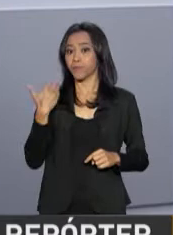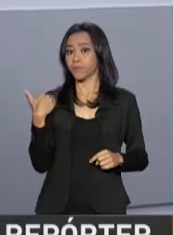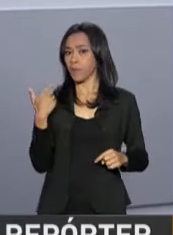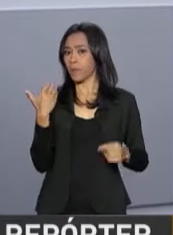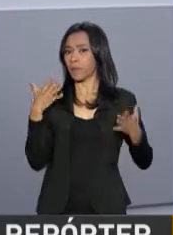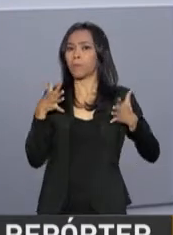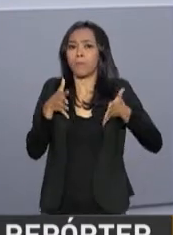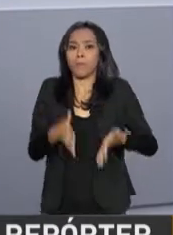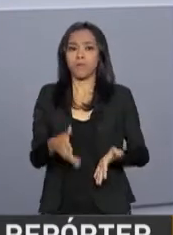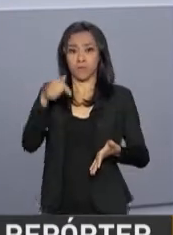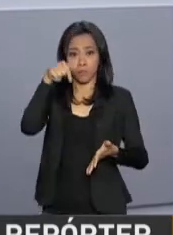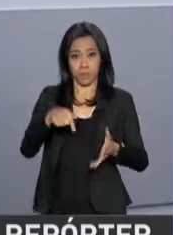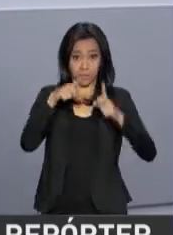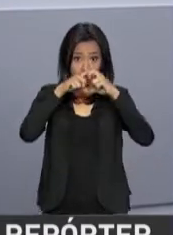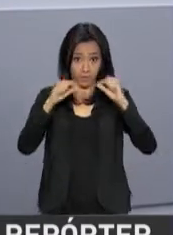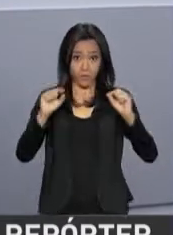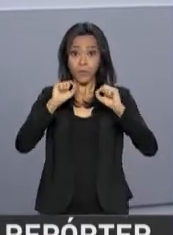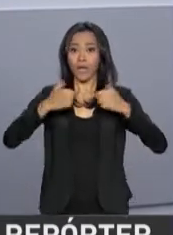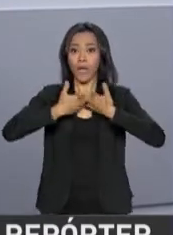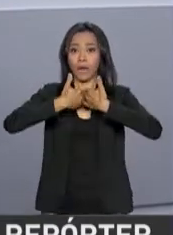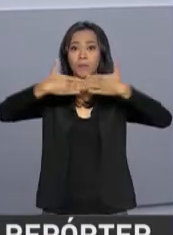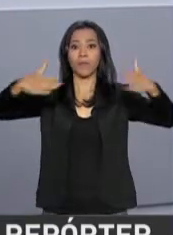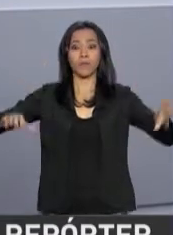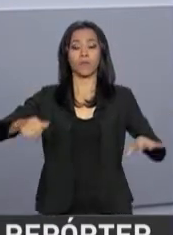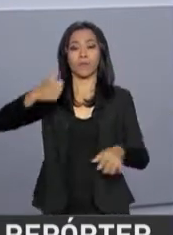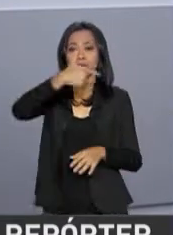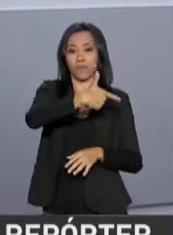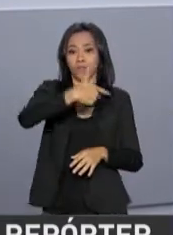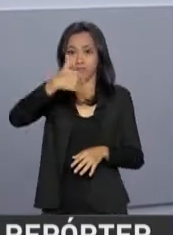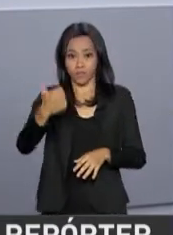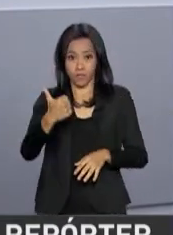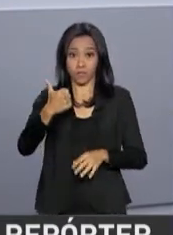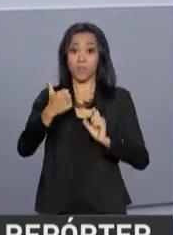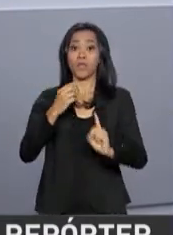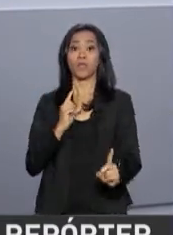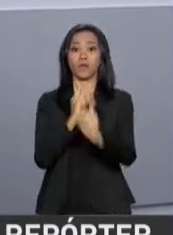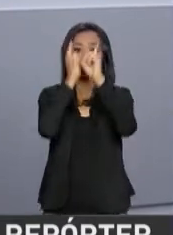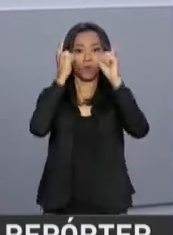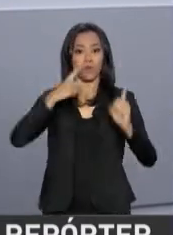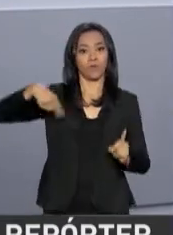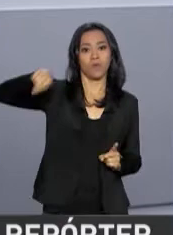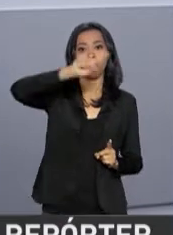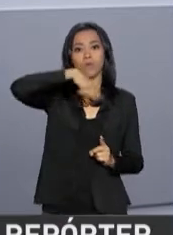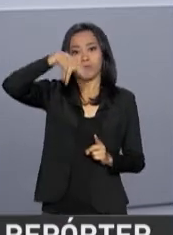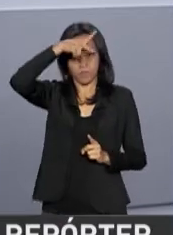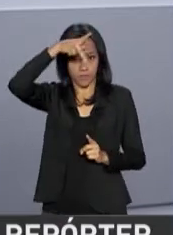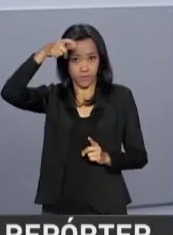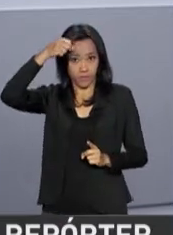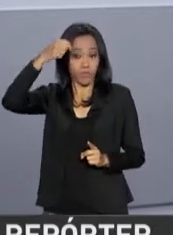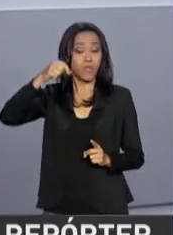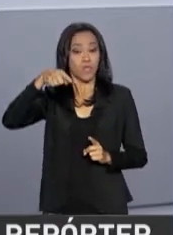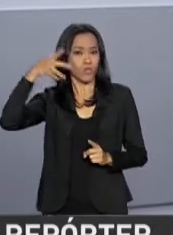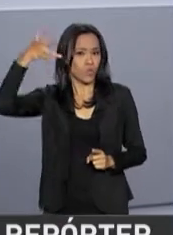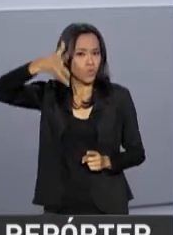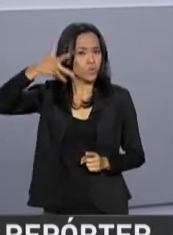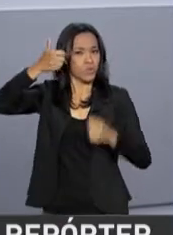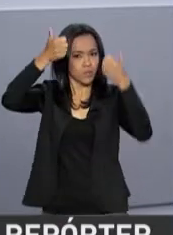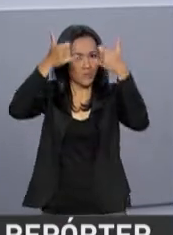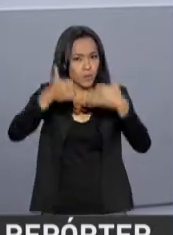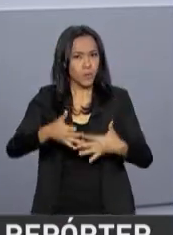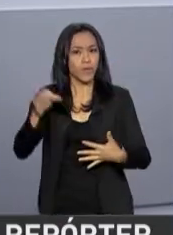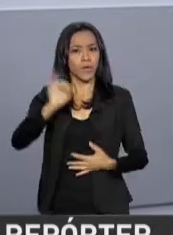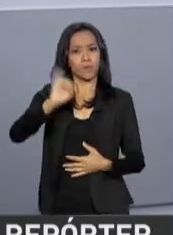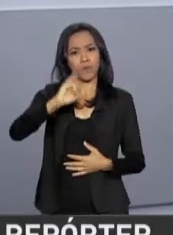há pouco em brasília da abertura da vigésima primeira marcha dos prefeitos no discurso ele destacou a importância dos municípios